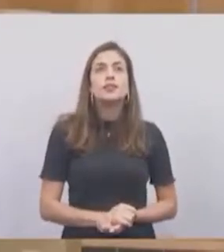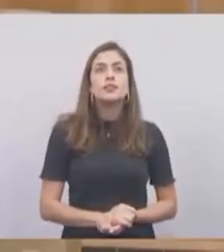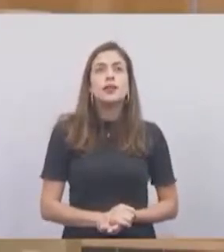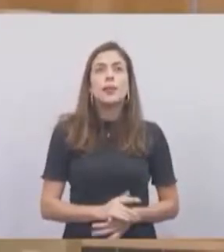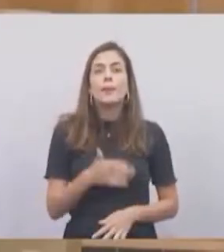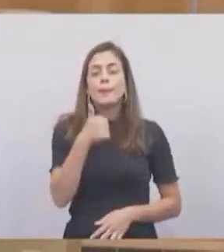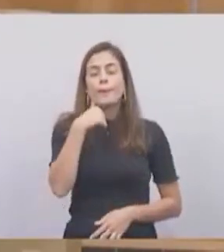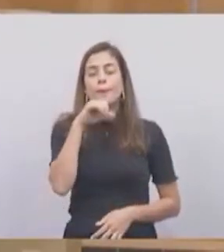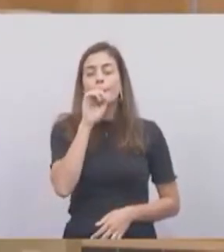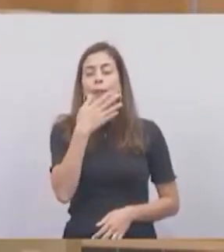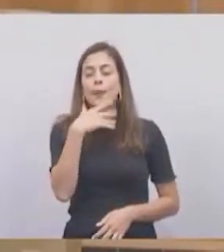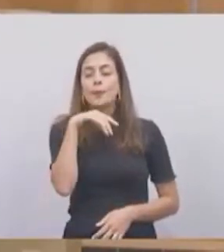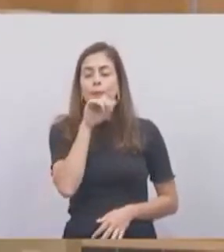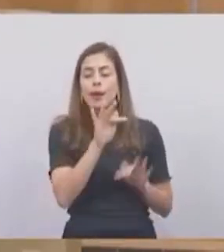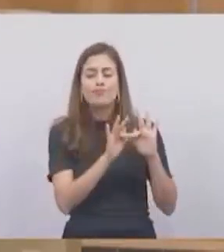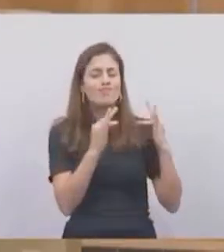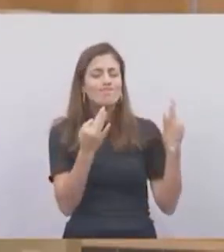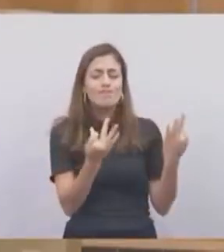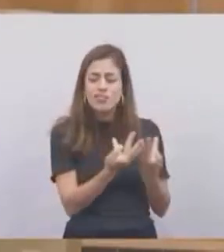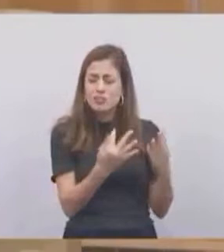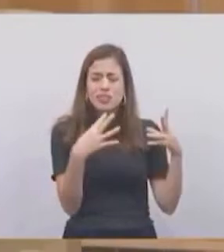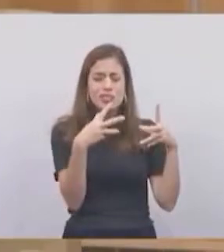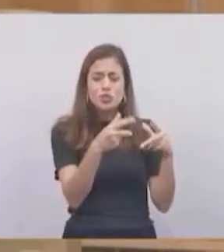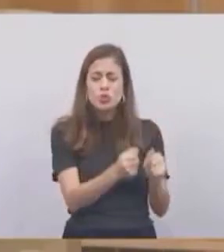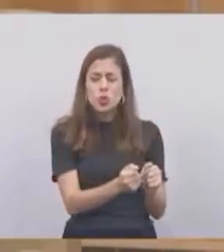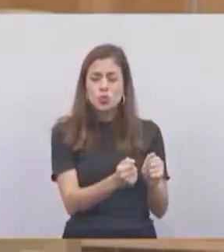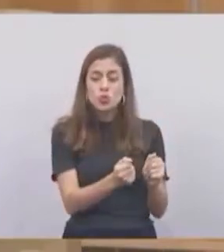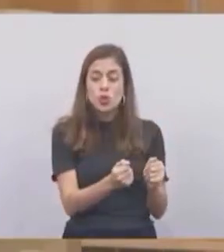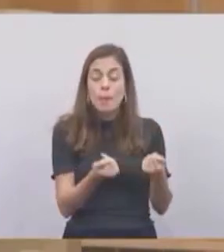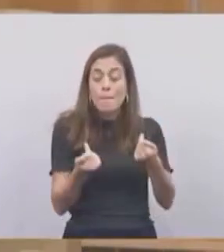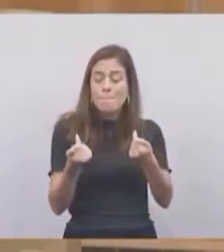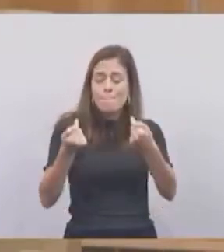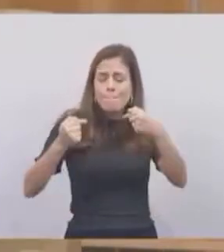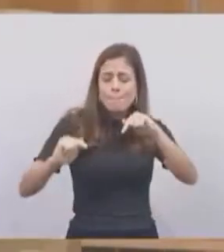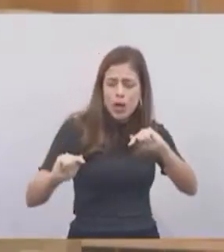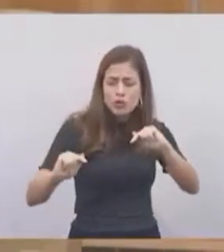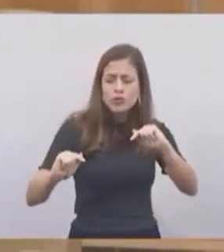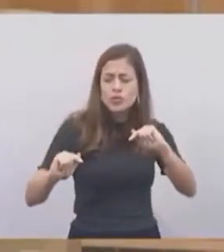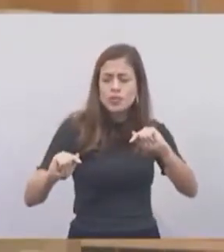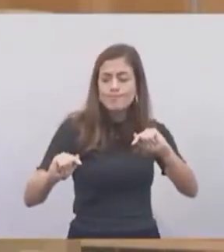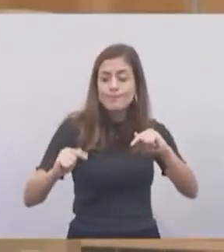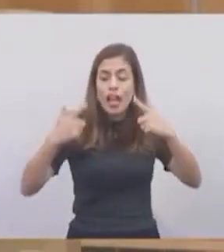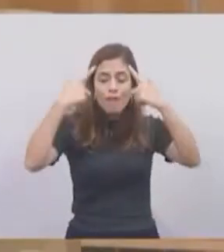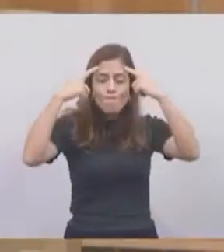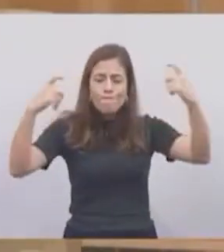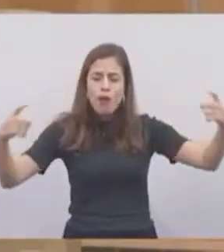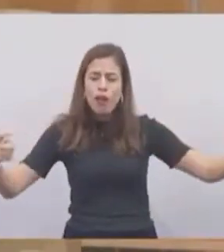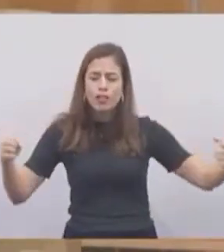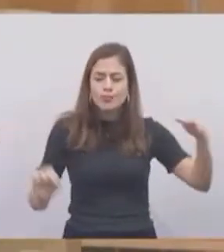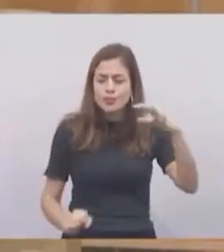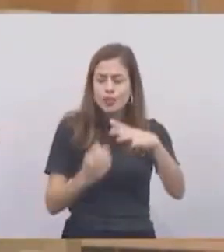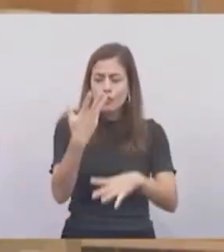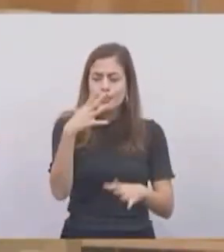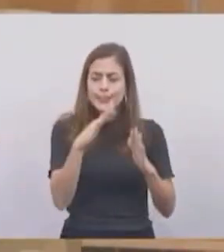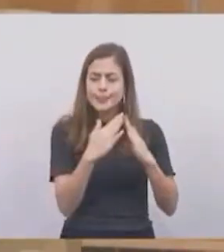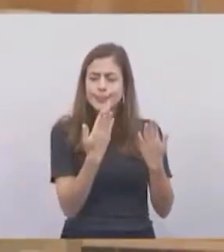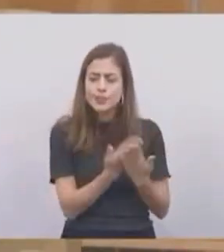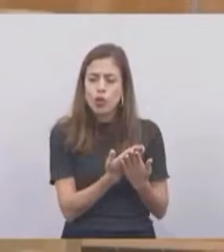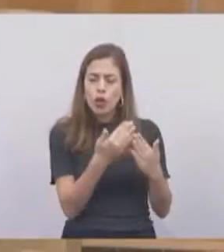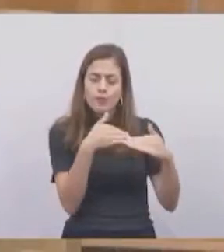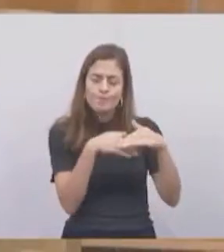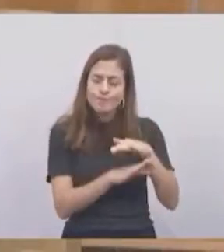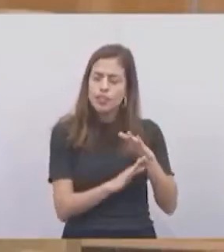os pais, seus familiares, no combate a toda essa violência que acontece dentro da escola.